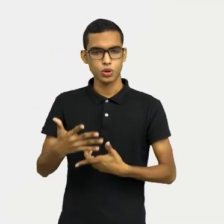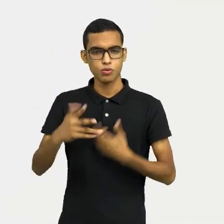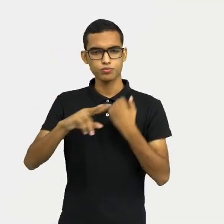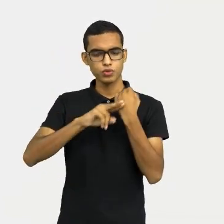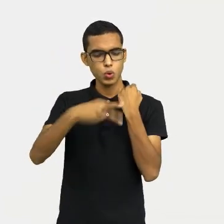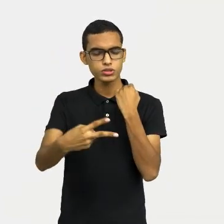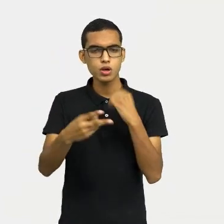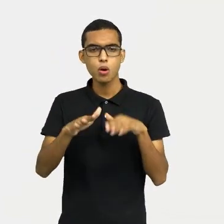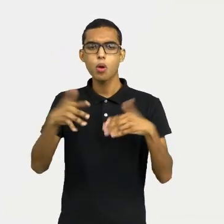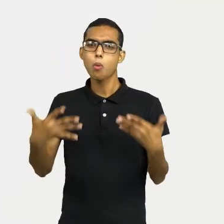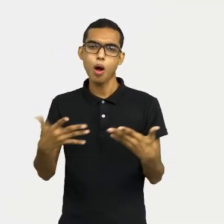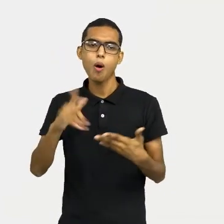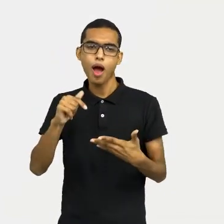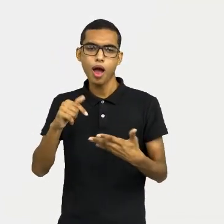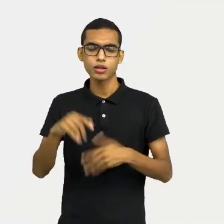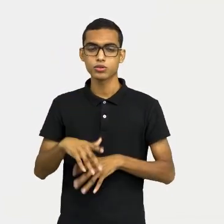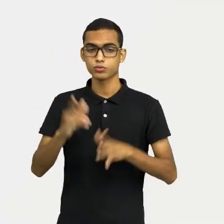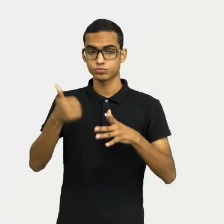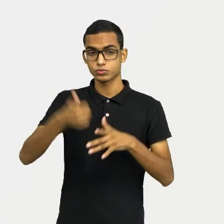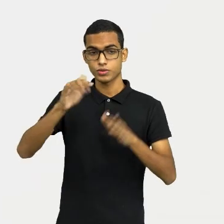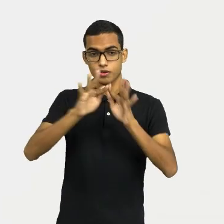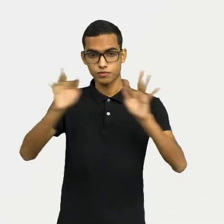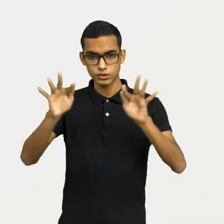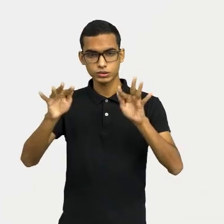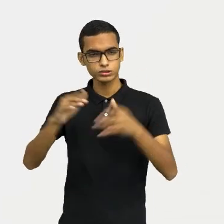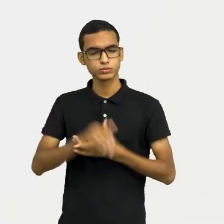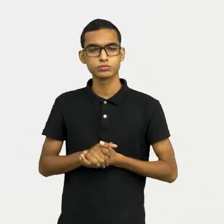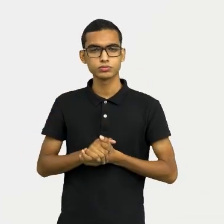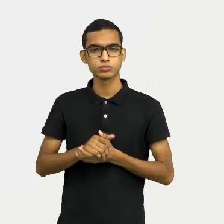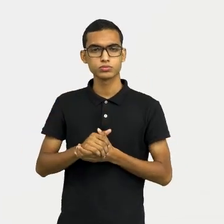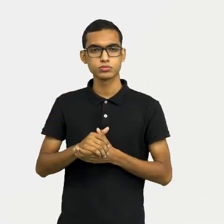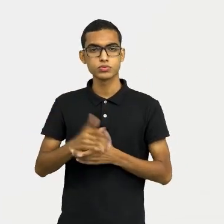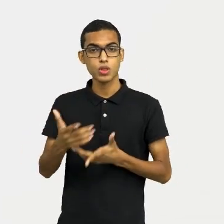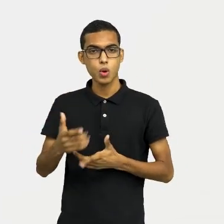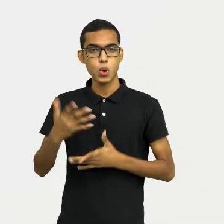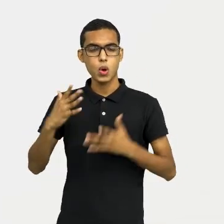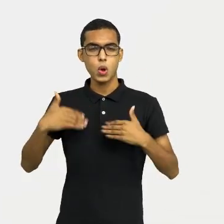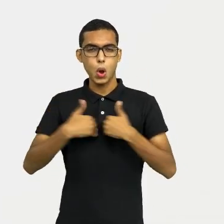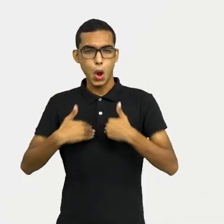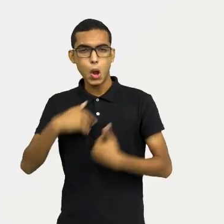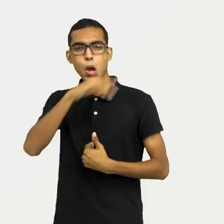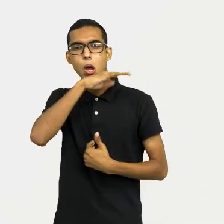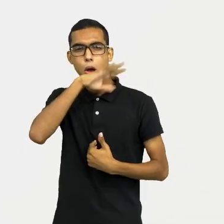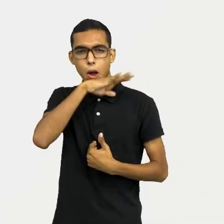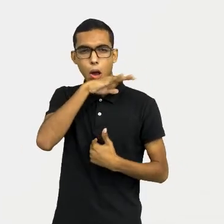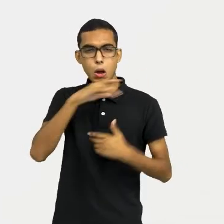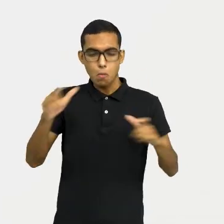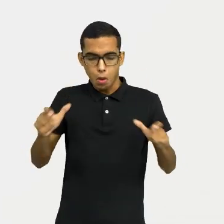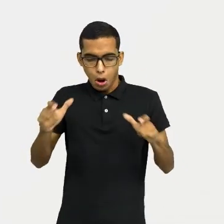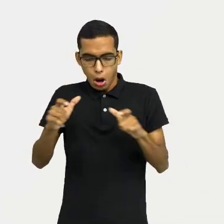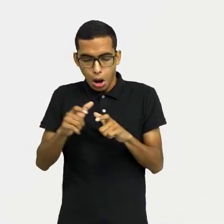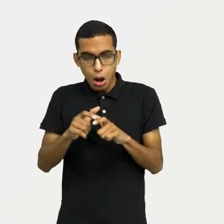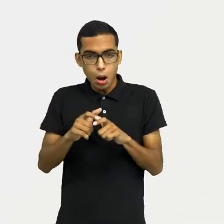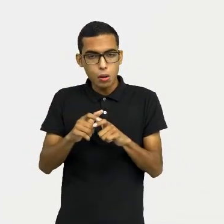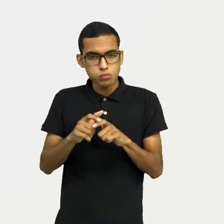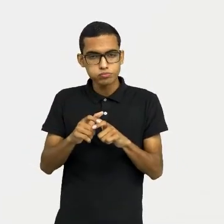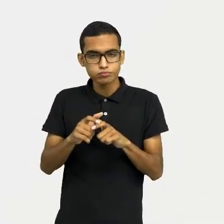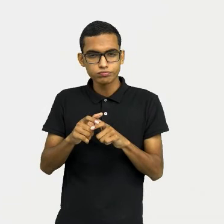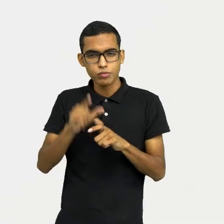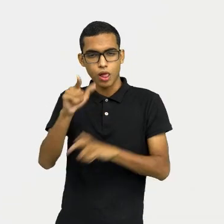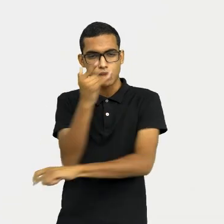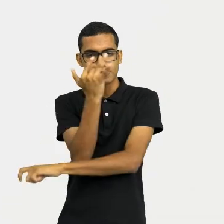1. A extinção de espécies da fauna e da flora,